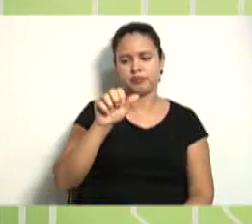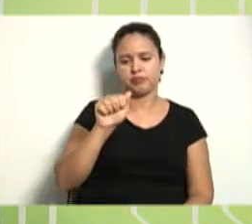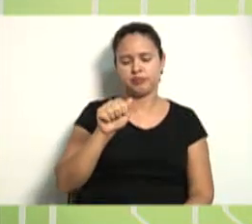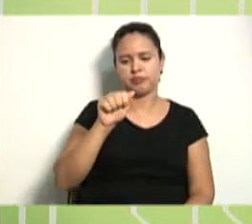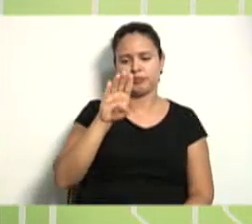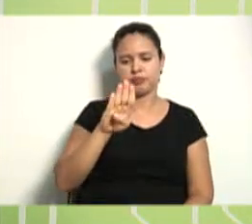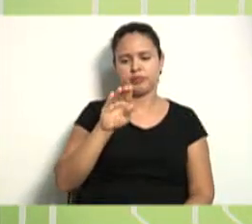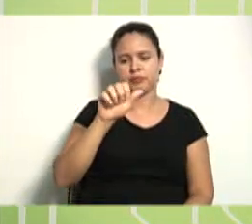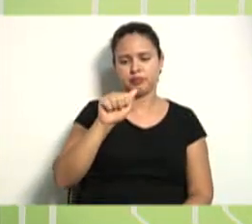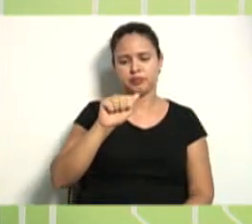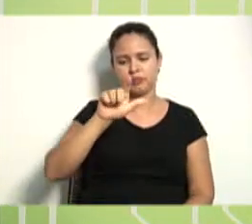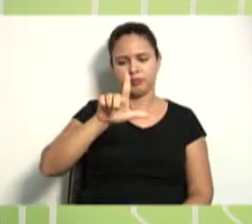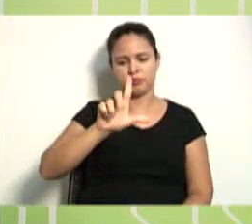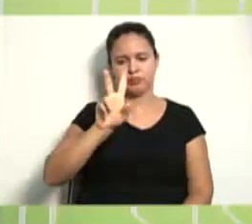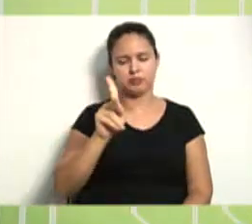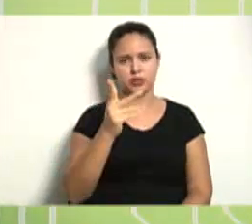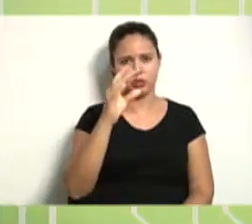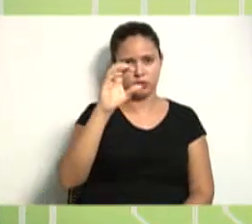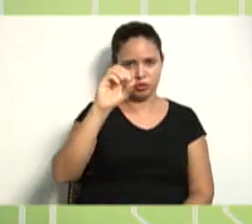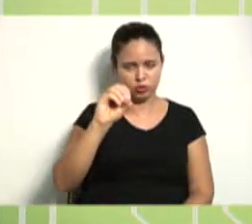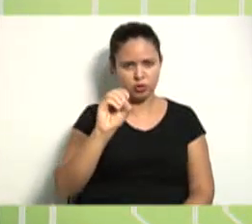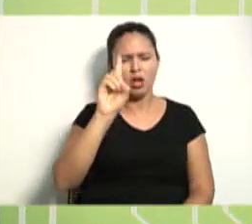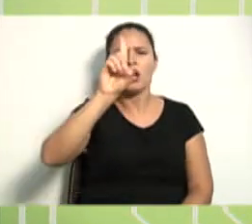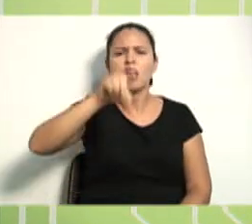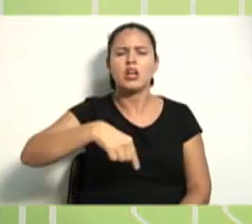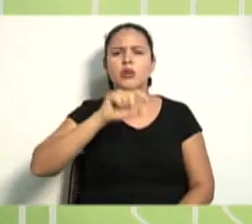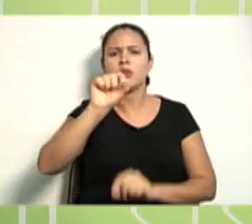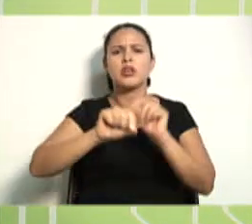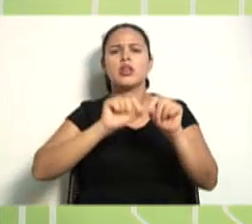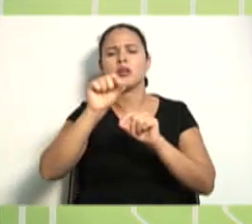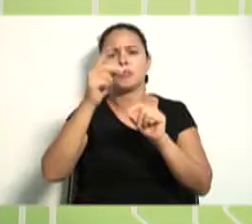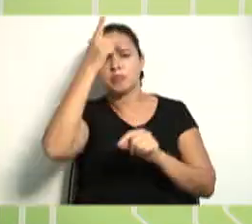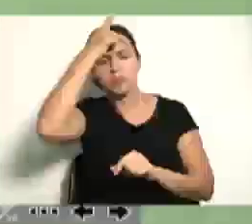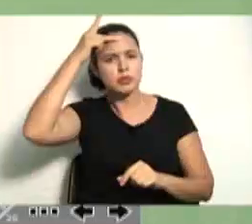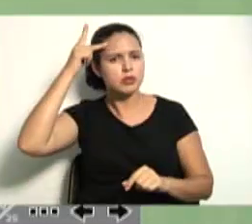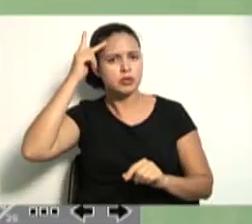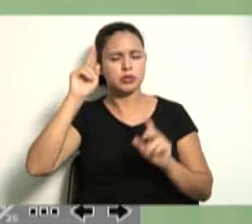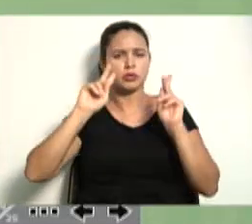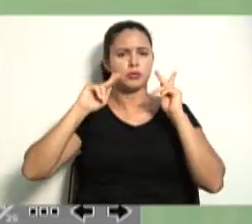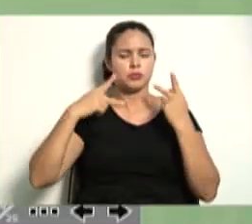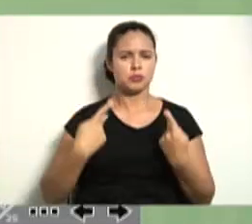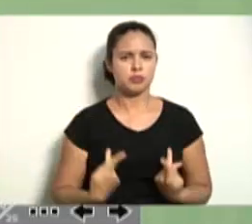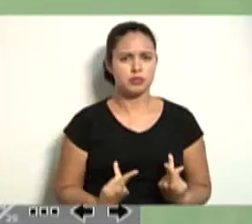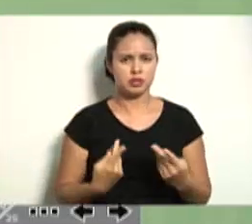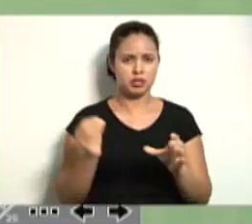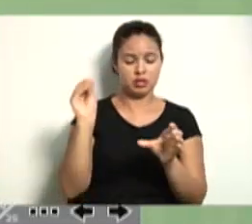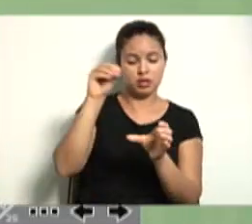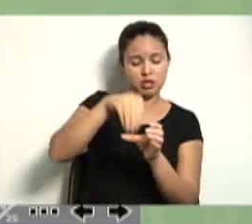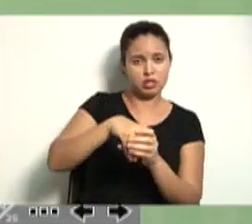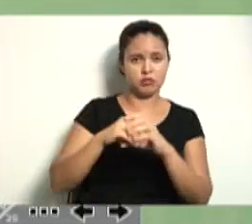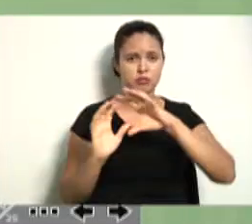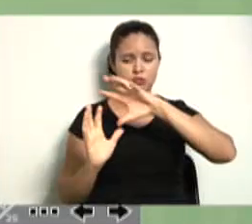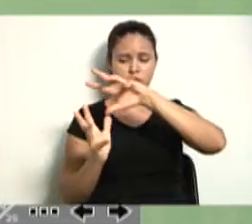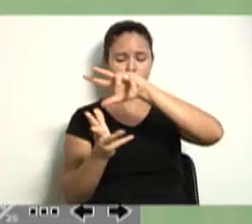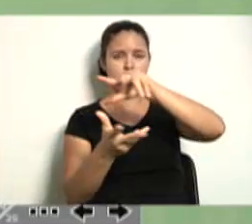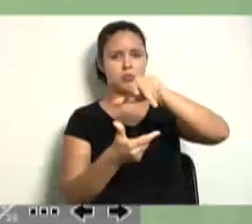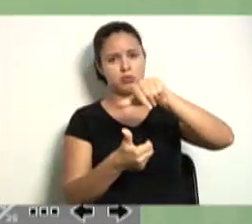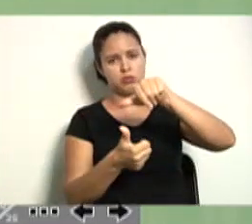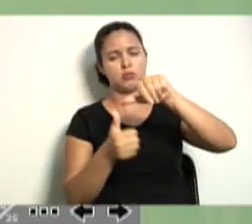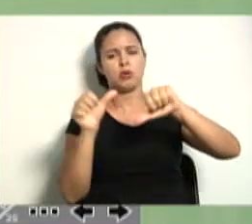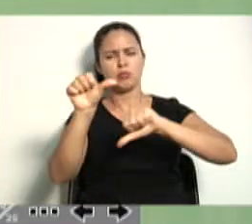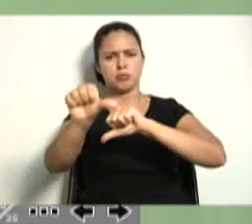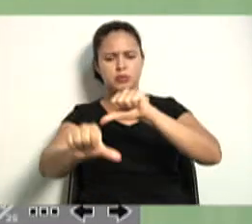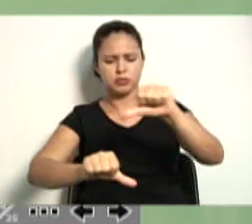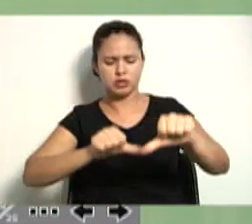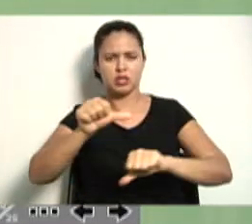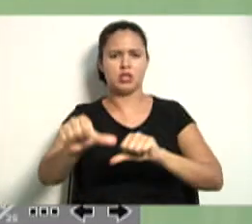Trabalho é a forma do homem intervir no mundo, buscar tudo o que necessita e construir-se a si mesmo.